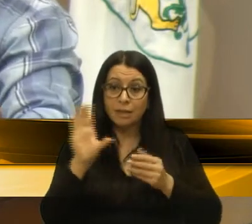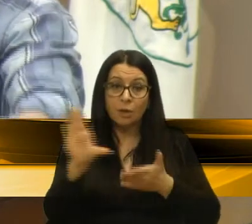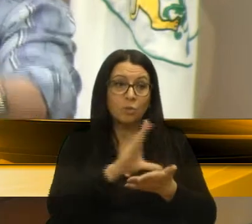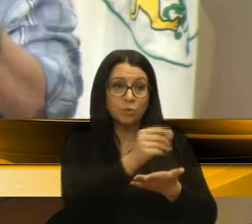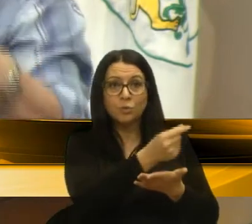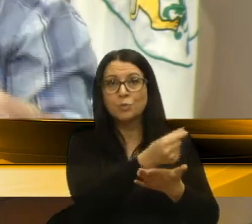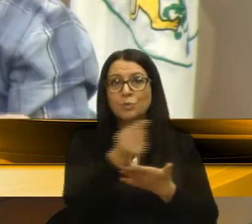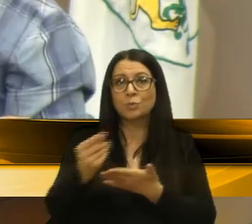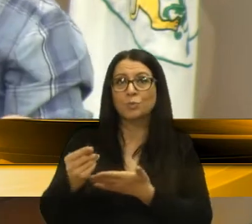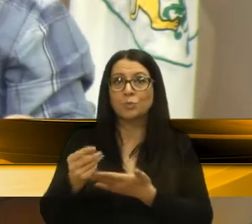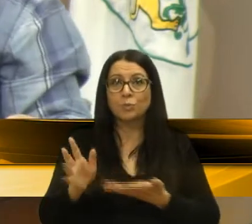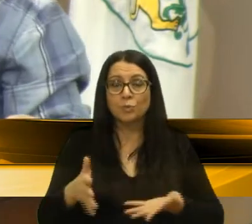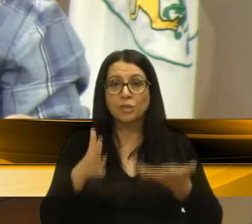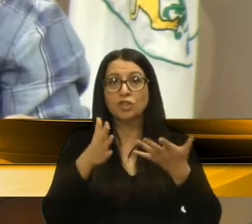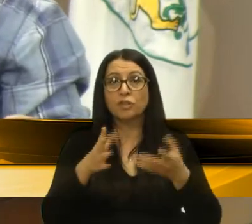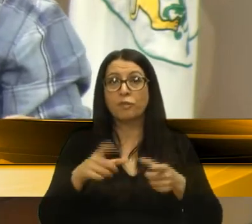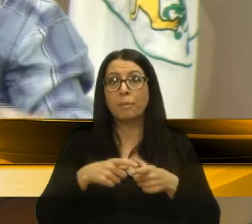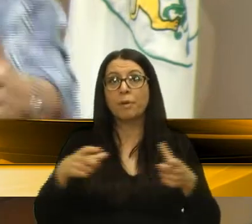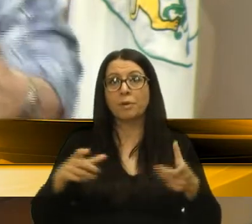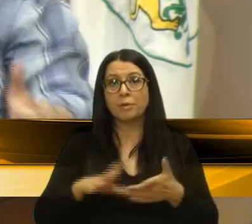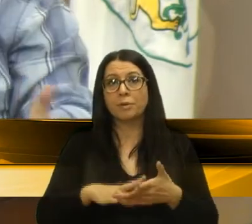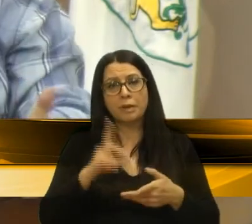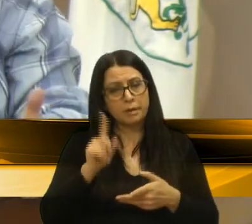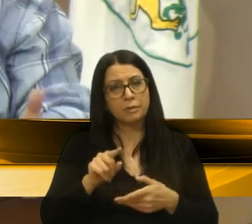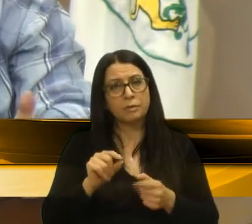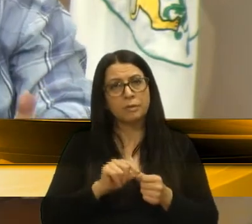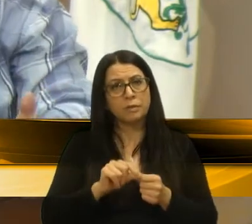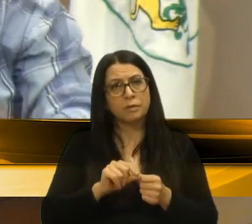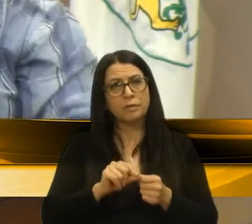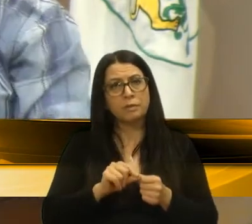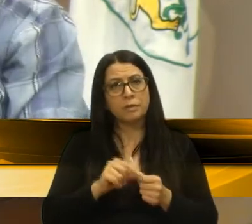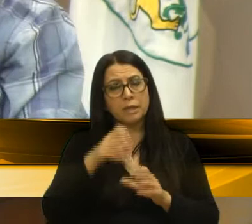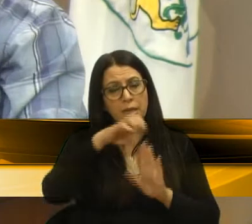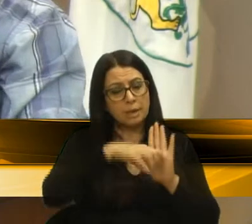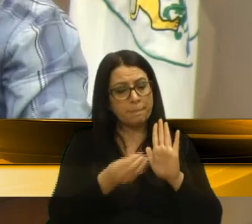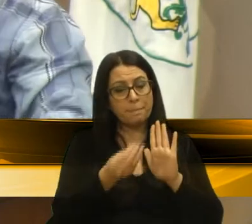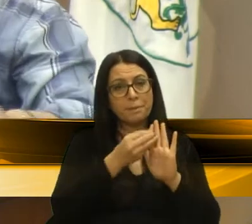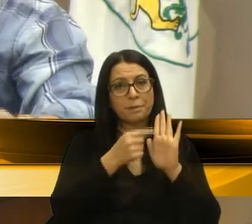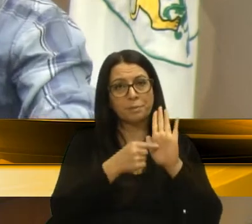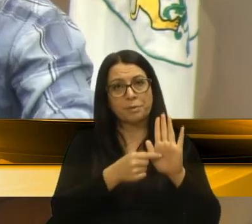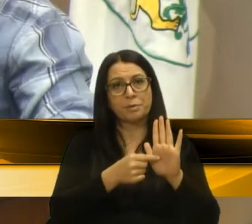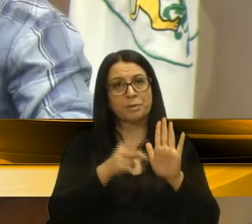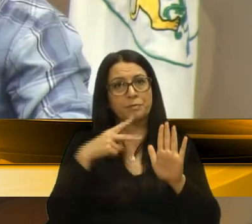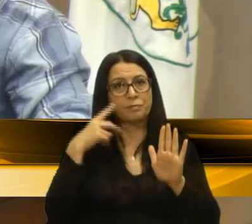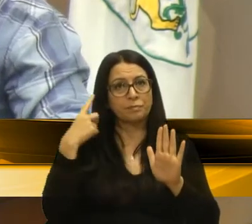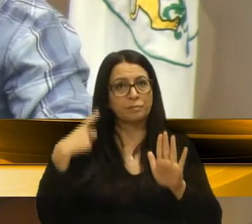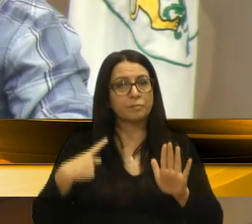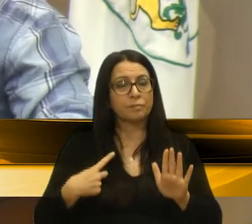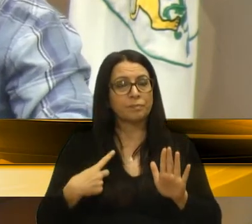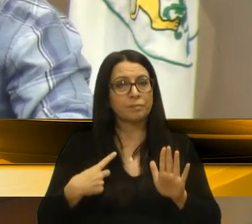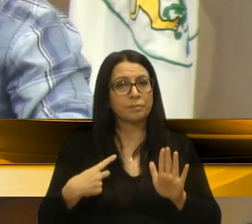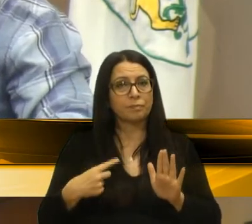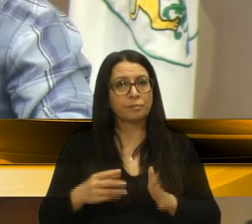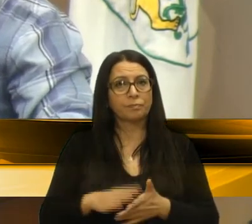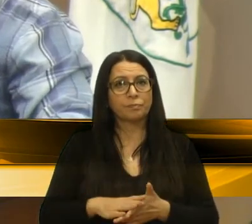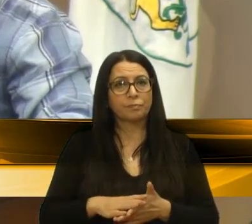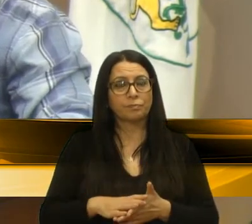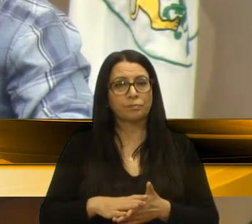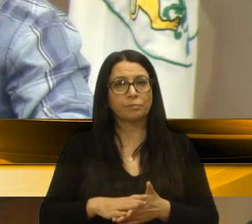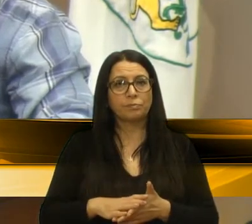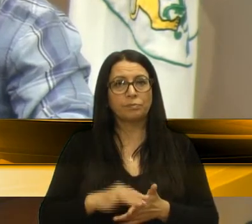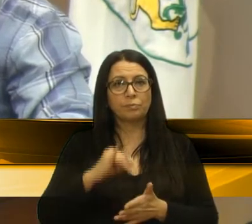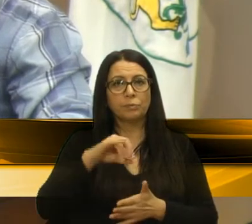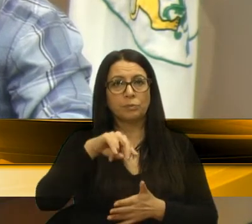com incentivos maiores é isso que fez a emenda apresentada pela vereadora denise ao estipular um índice